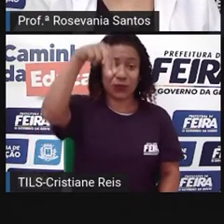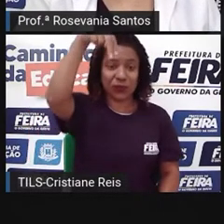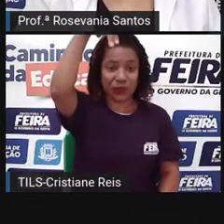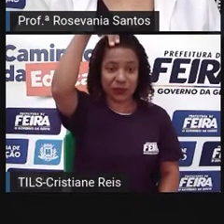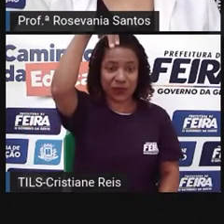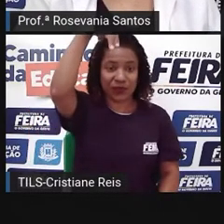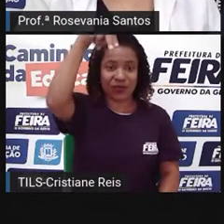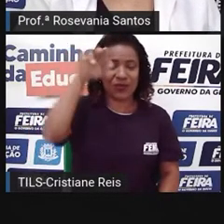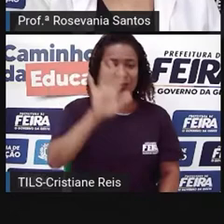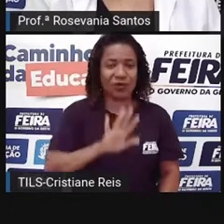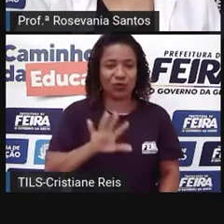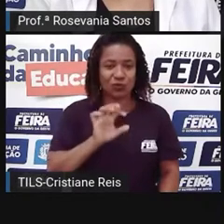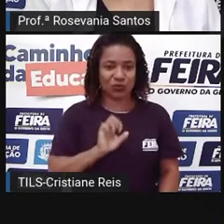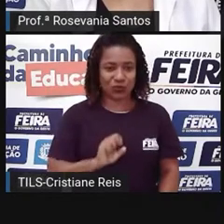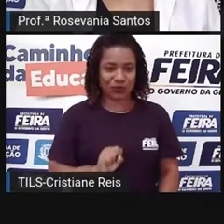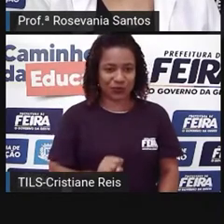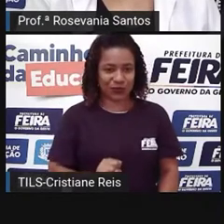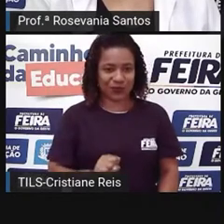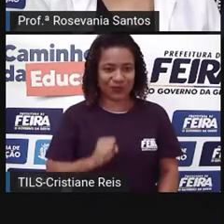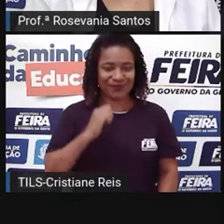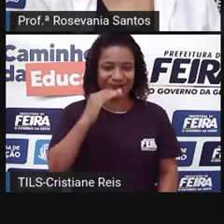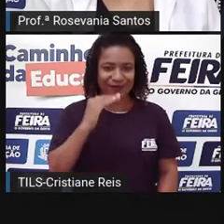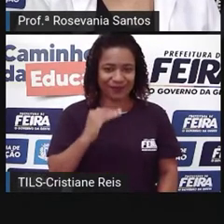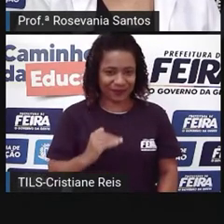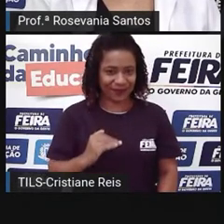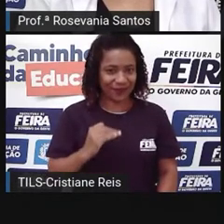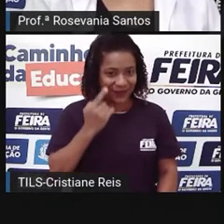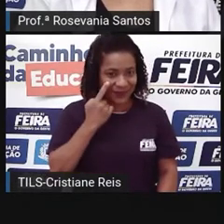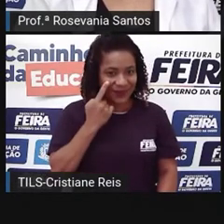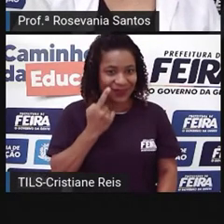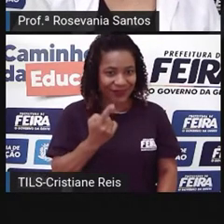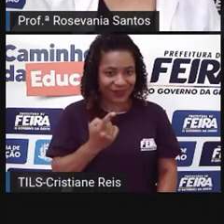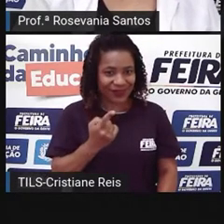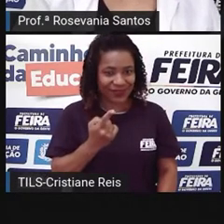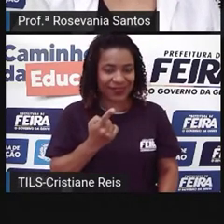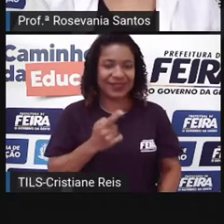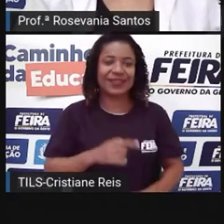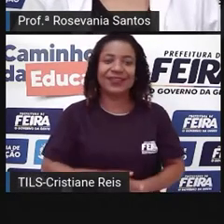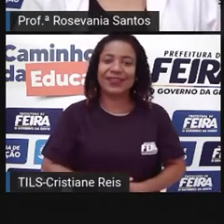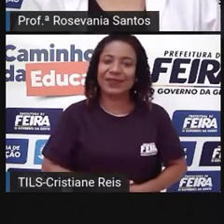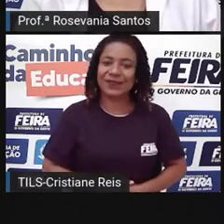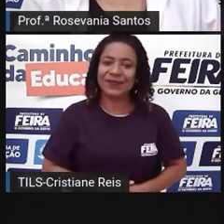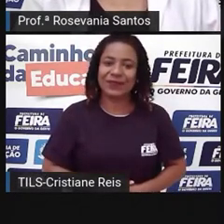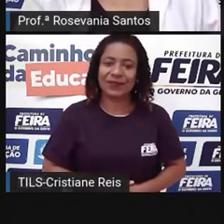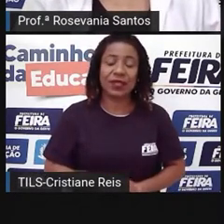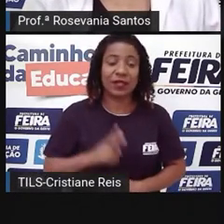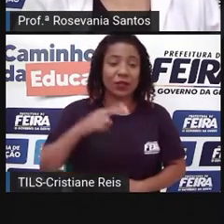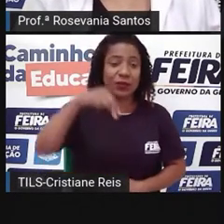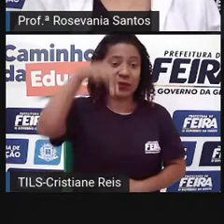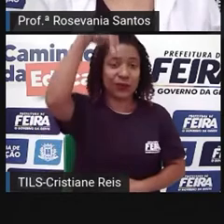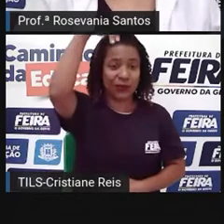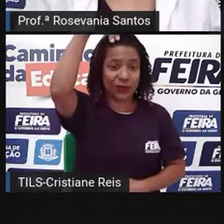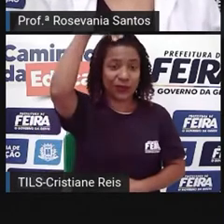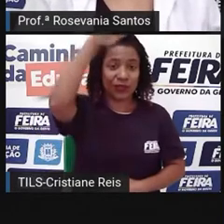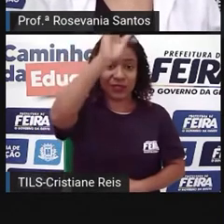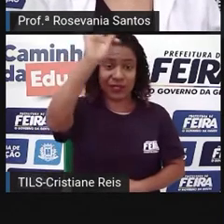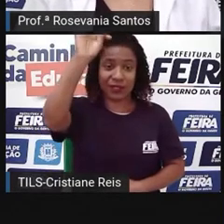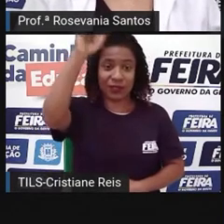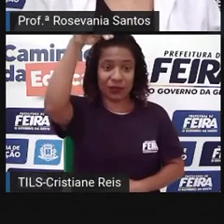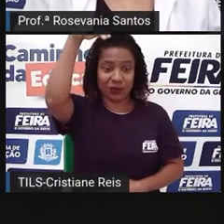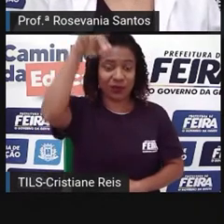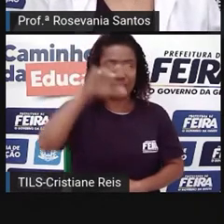parte aqui é a zona tropical sul. Perceba, ó, tá vendo? Eu tenho essa faixa tropical norte e essa faixa tropical sul. Acompanha